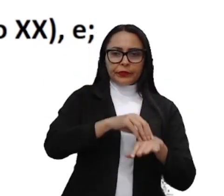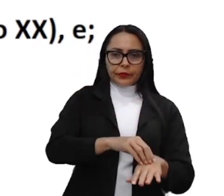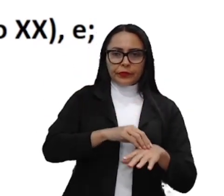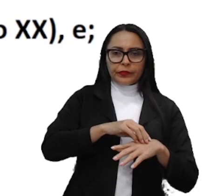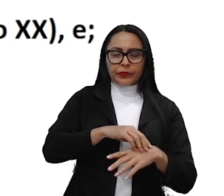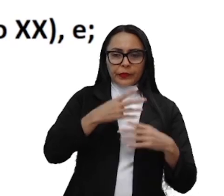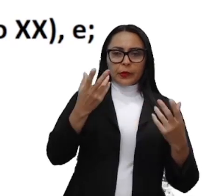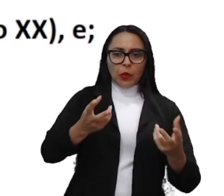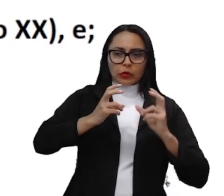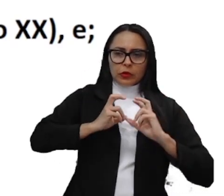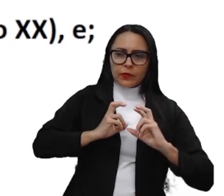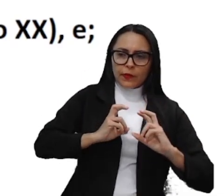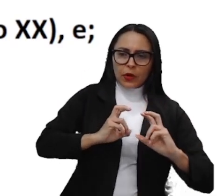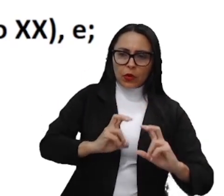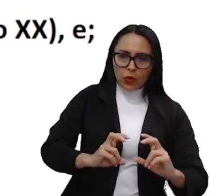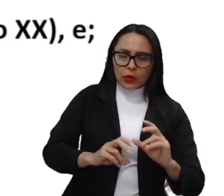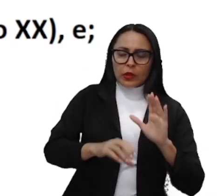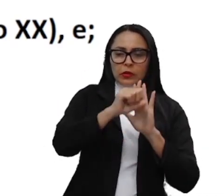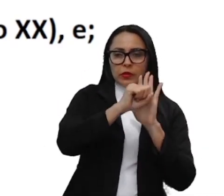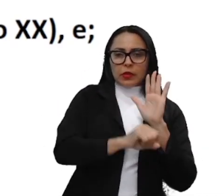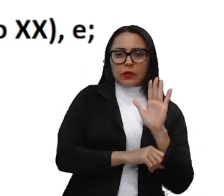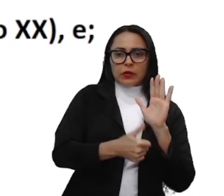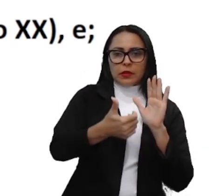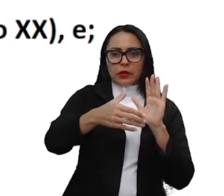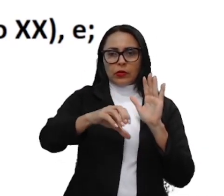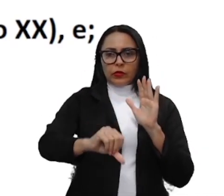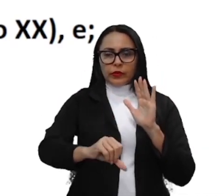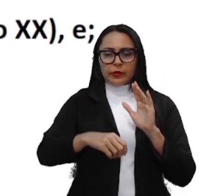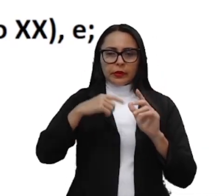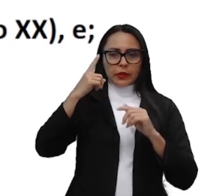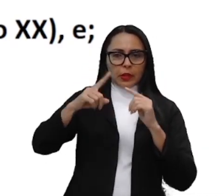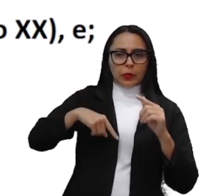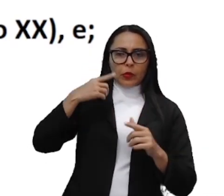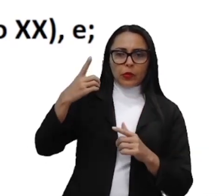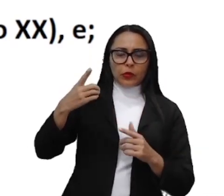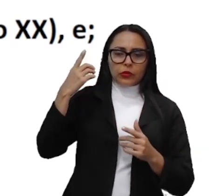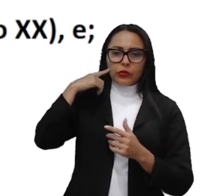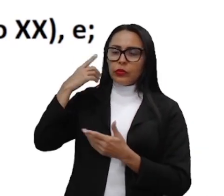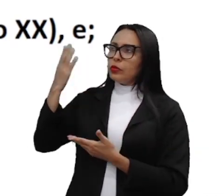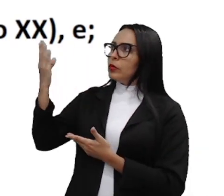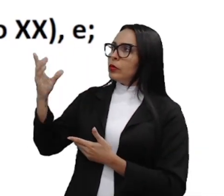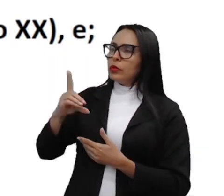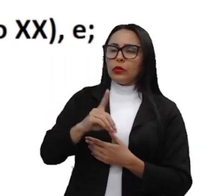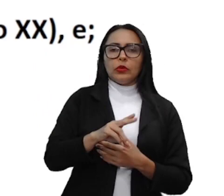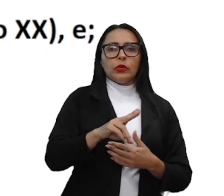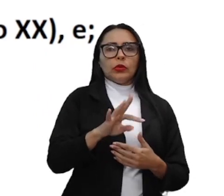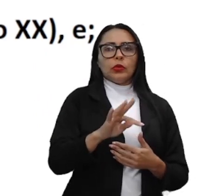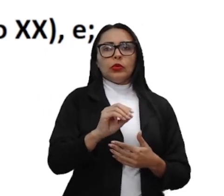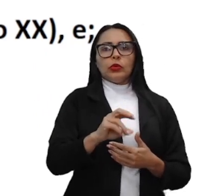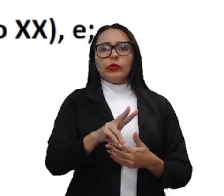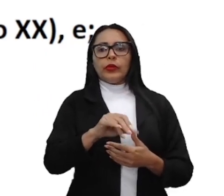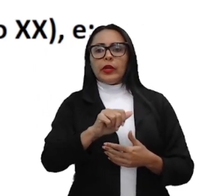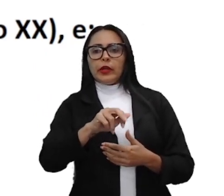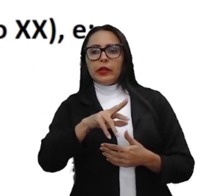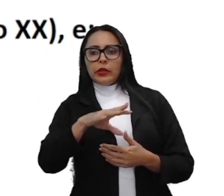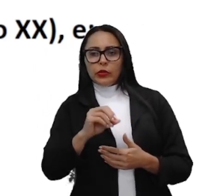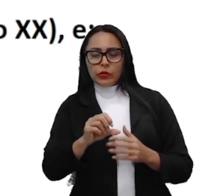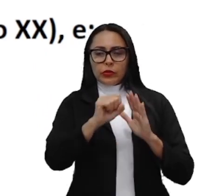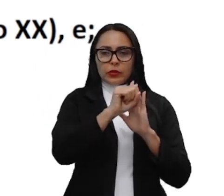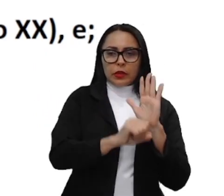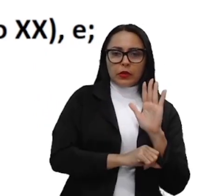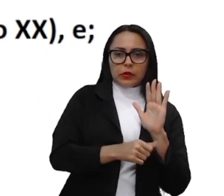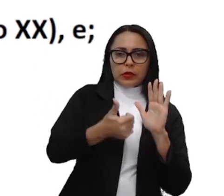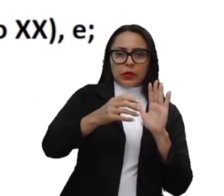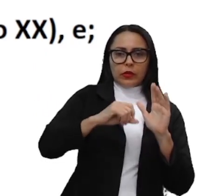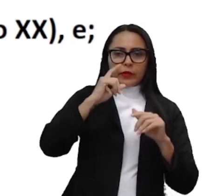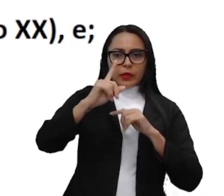ferroviário, no século XIX. Seguindo pelo início do transporte dutoviário, ainda no século XIX,